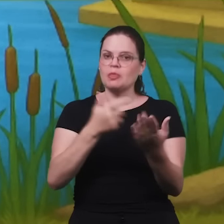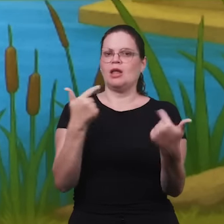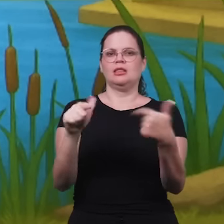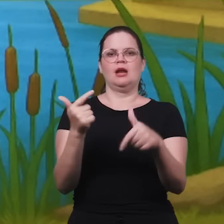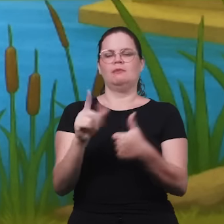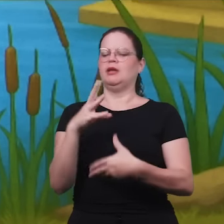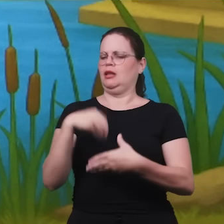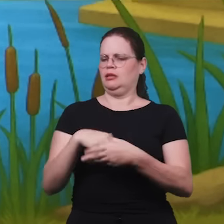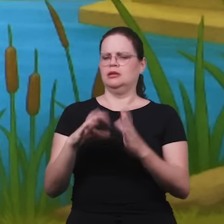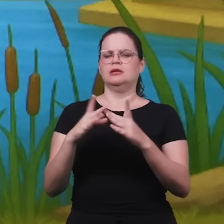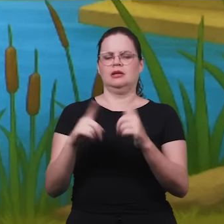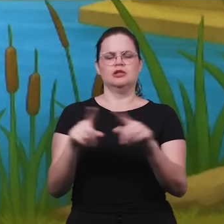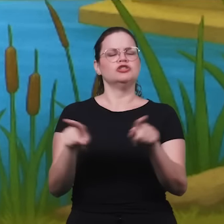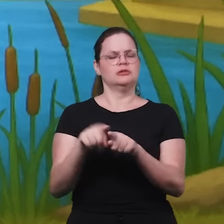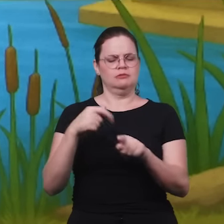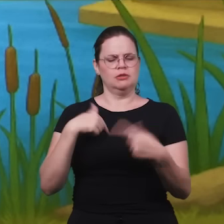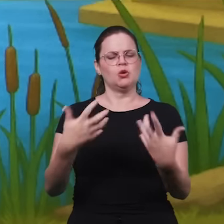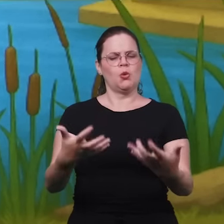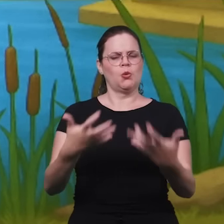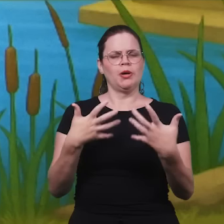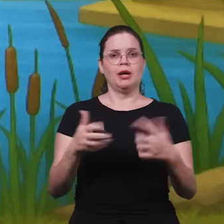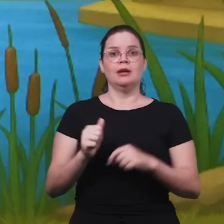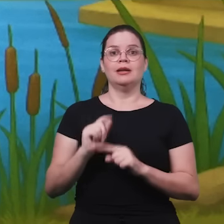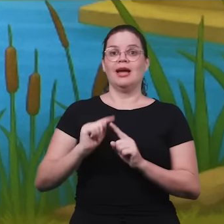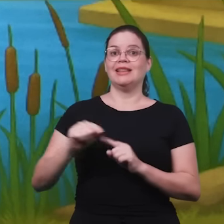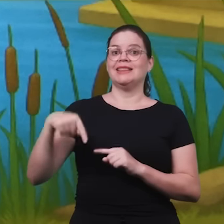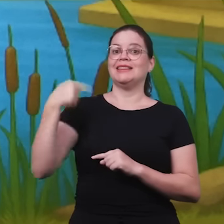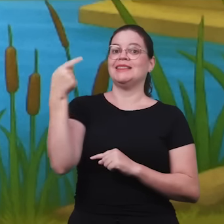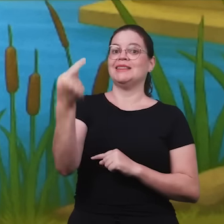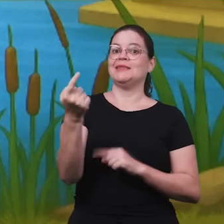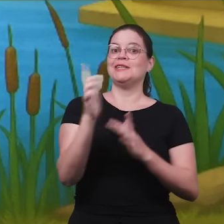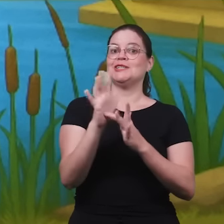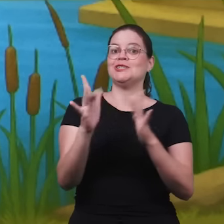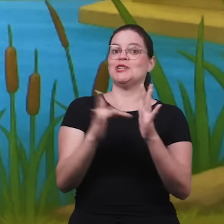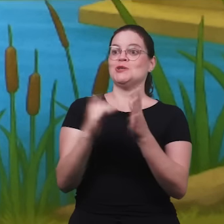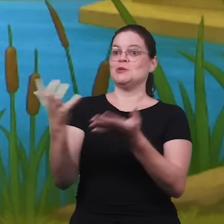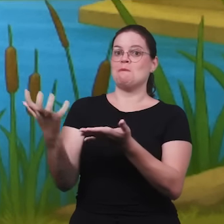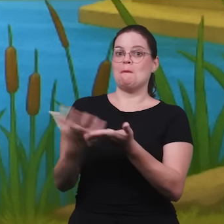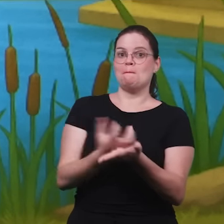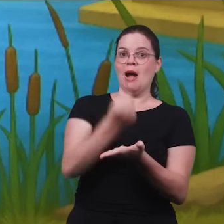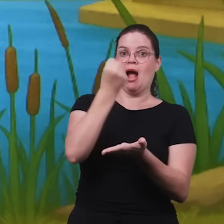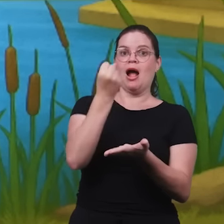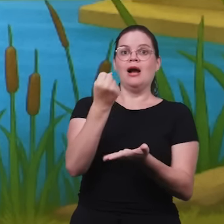e quando Jesus voltar, eu irei ouvir o meu